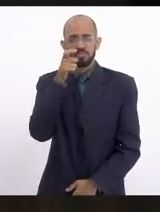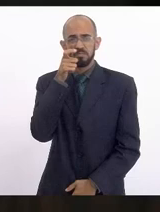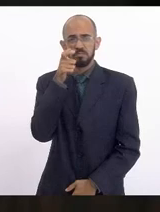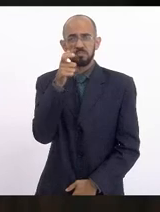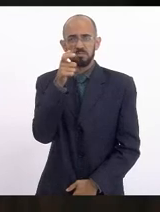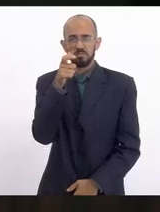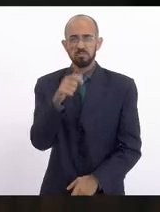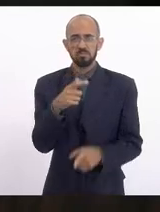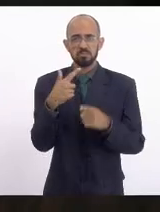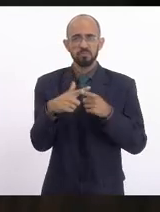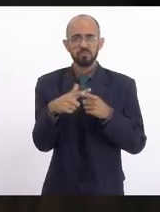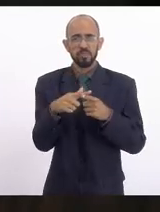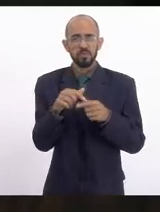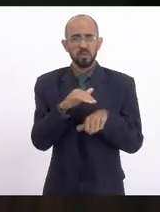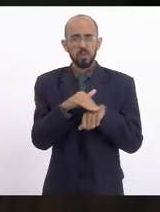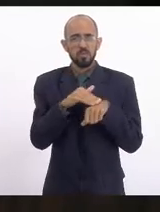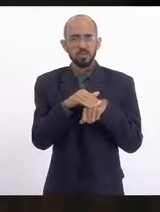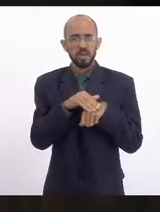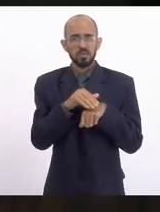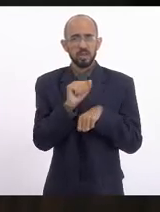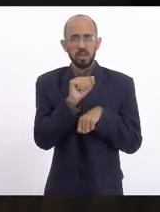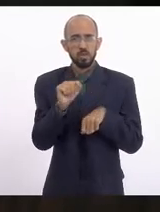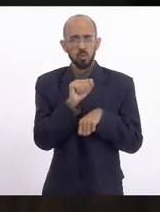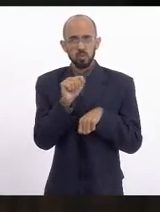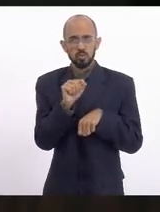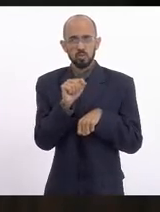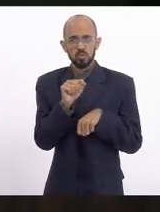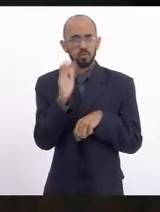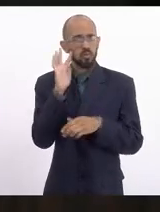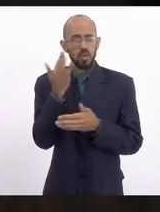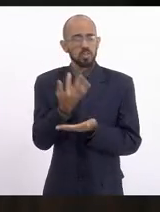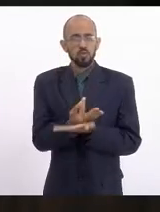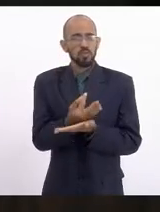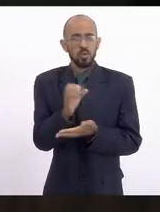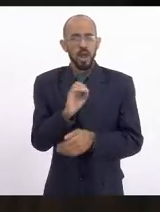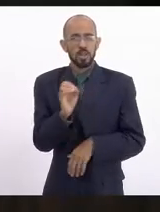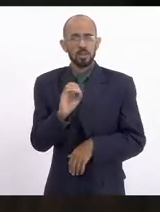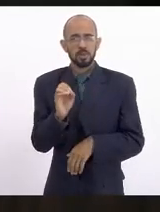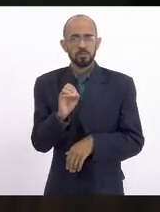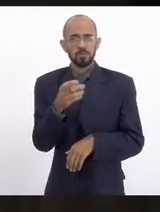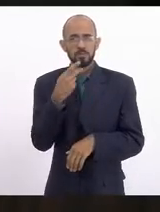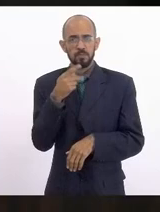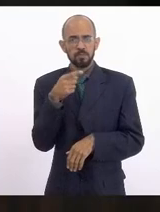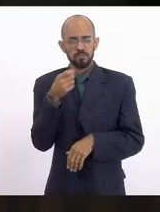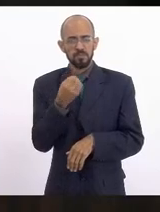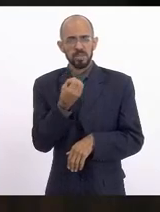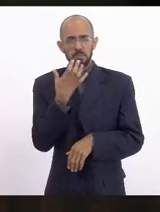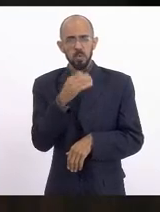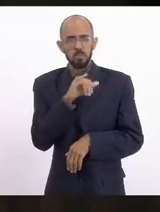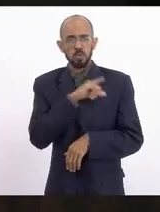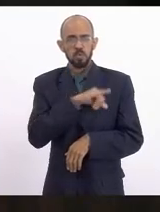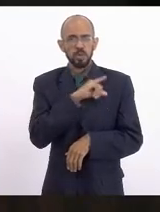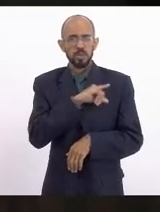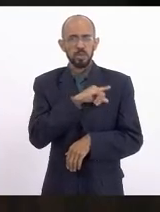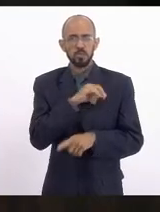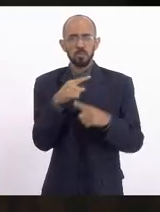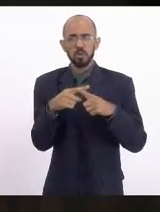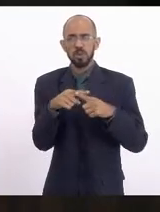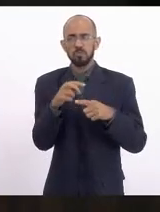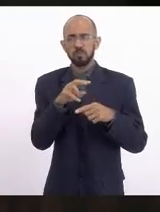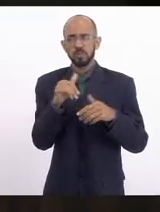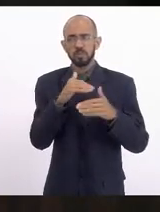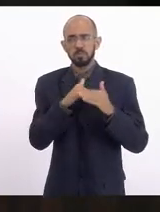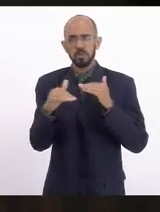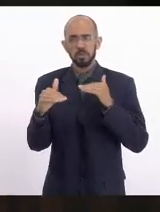foi conversado em agosto e as resolver não resolveu agora tá dizendo que não que vai ser bom para o rio que vai ter um o metrô